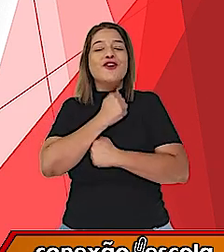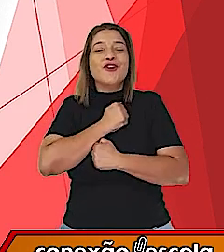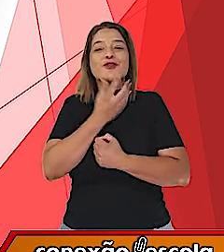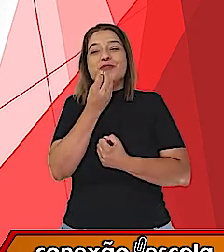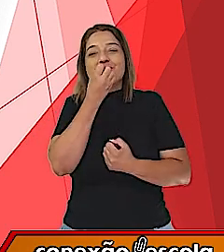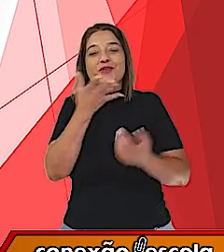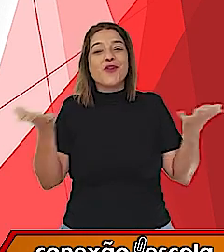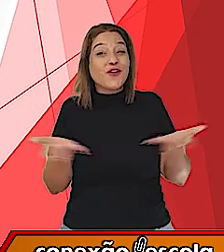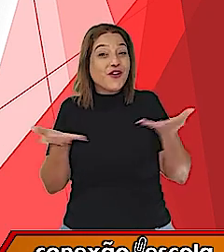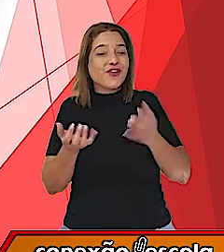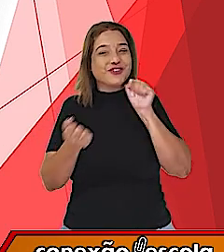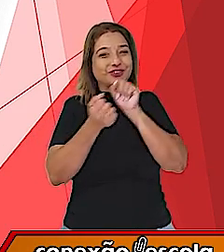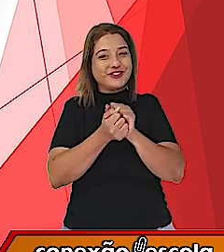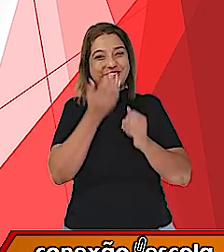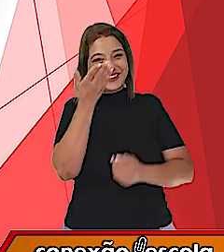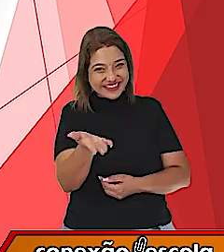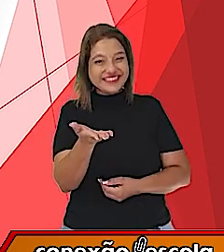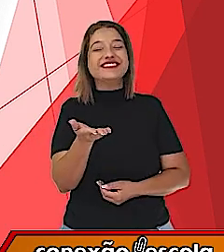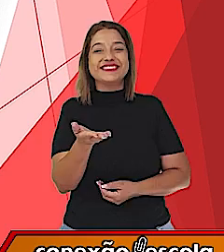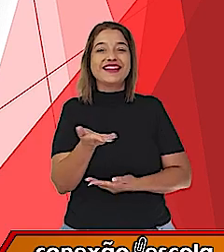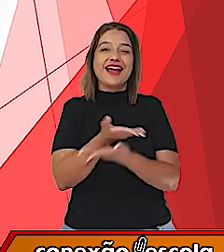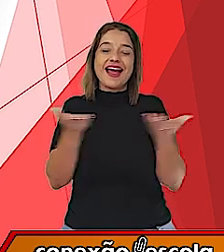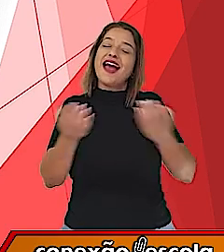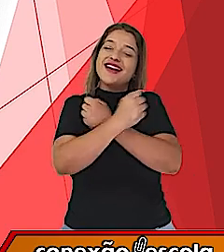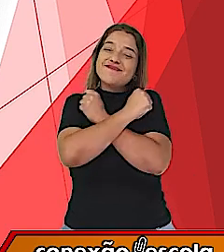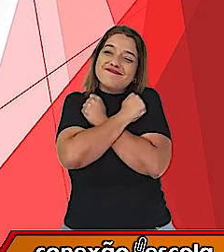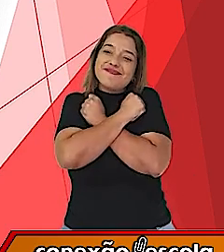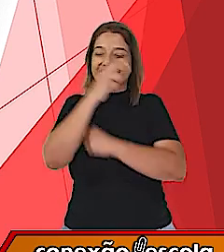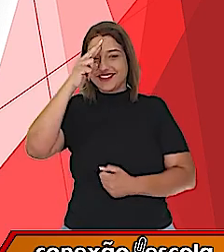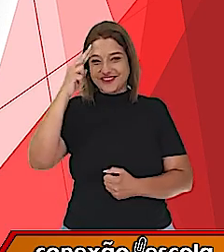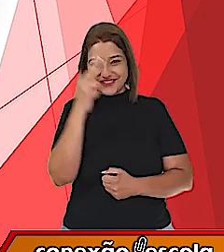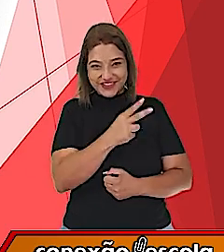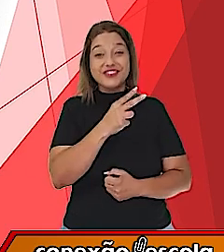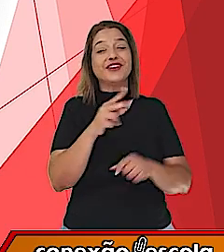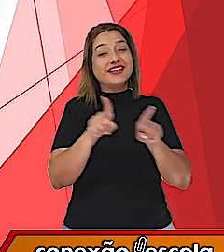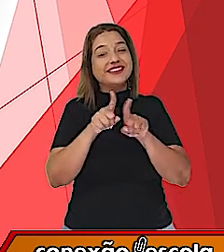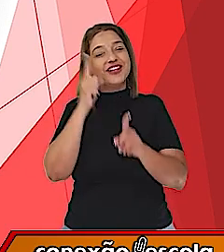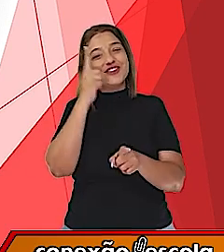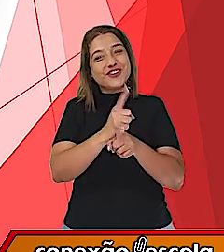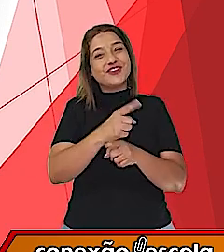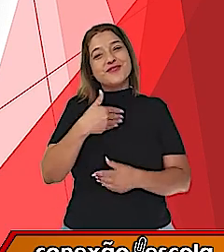aqui contigo, contigo. Receba um abraço apertado e